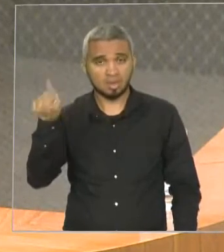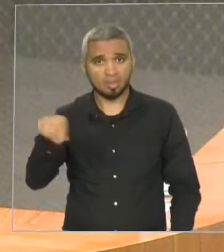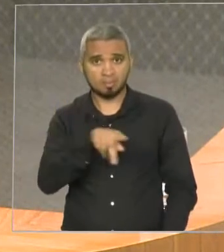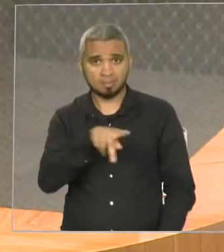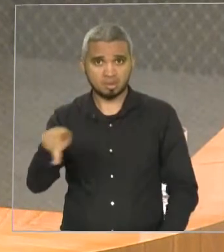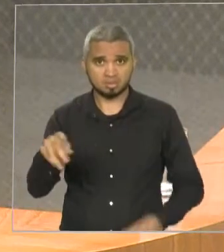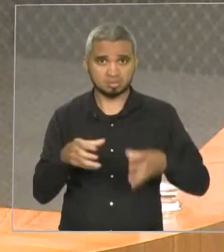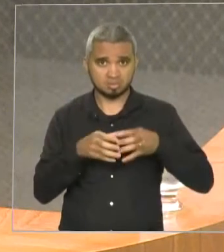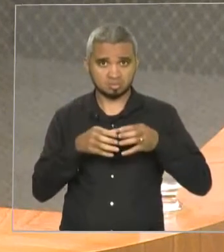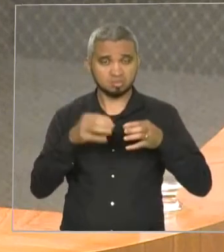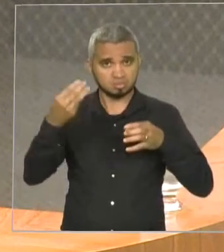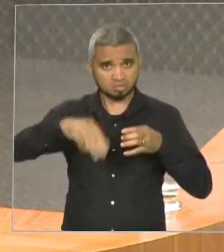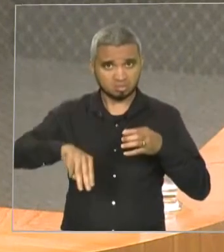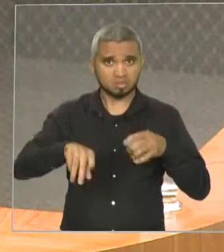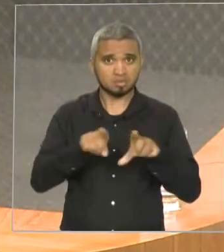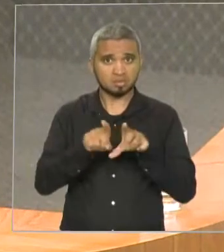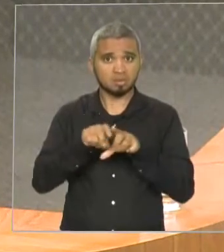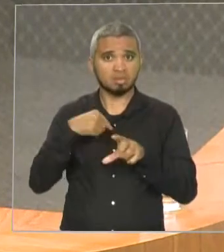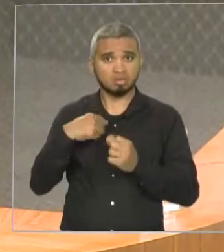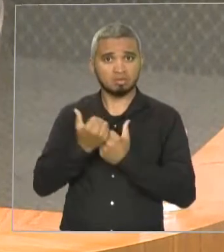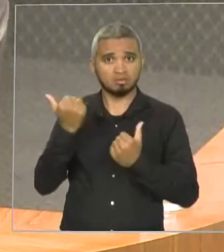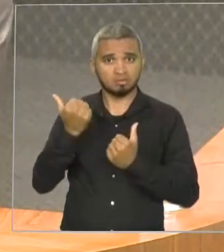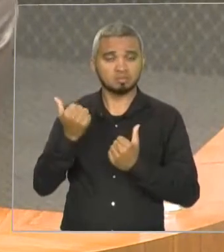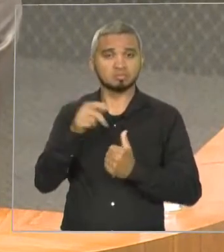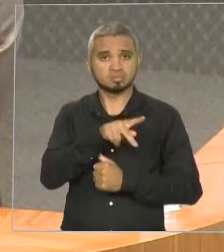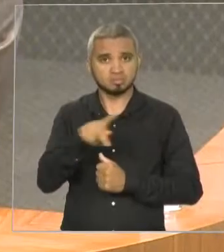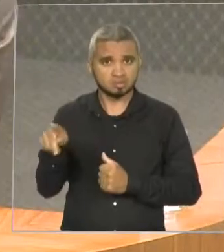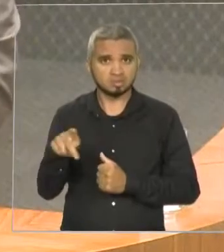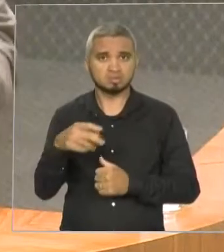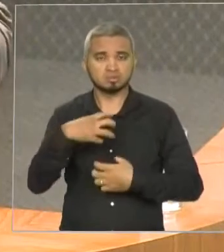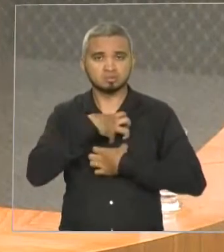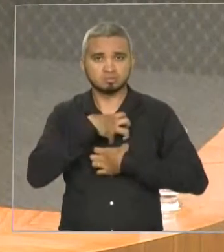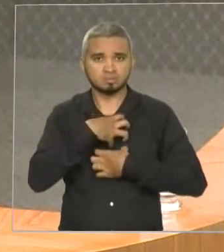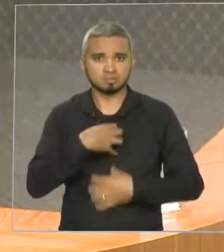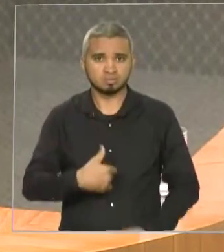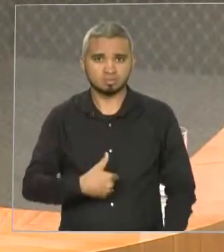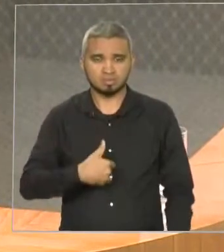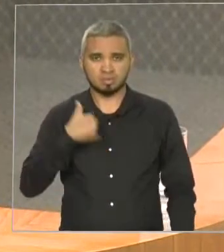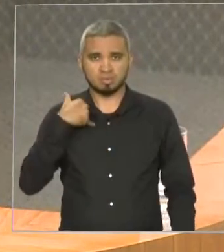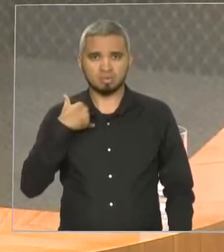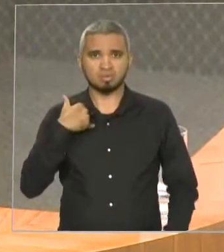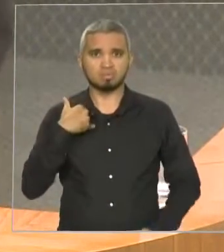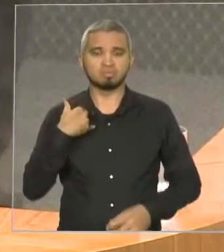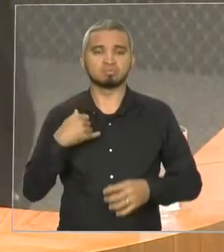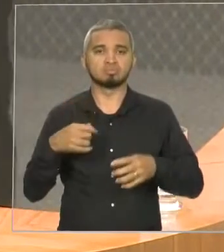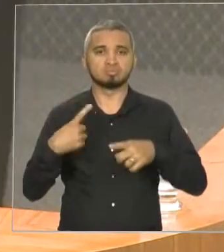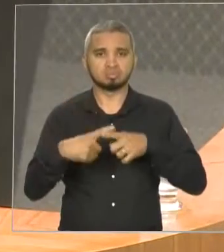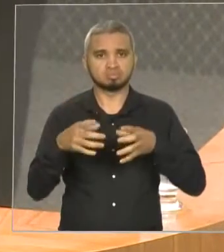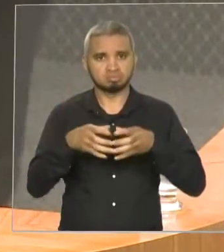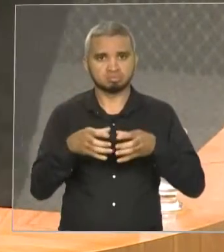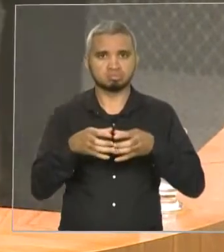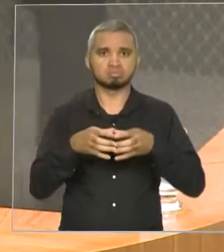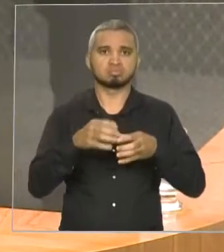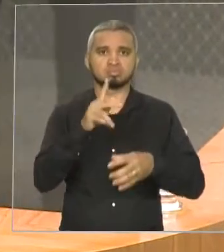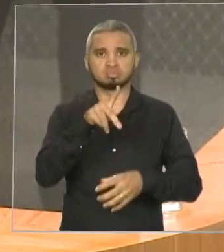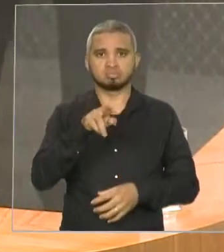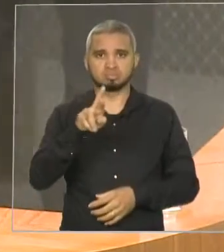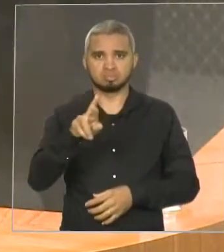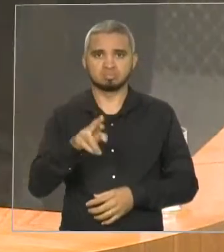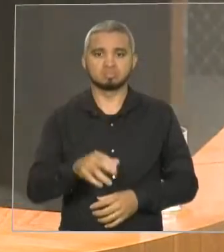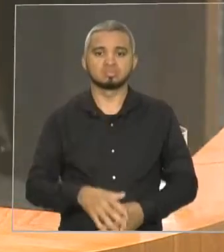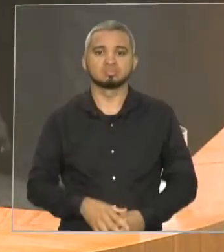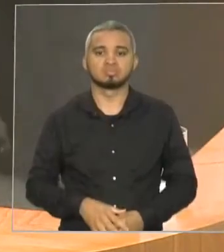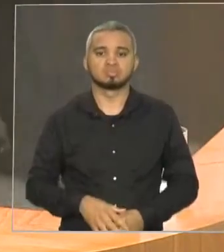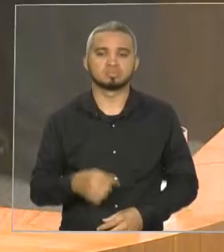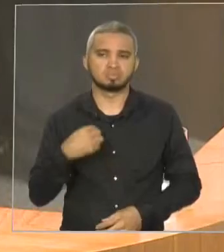do partido, me orgulho de fazer parte desse partido tão grandioso no estado do Maranhão. Eu vejo, senhor presidente, o